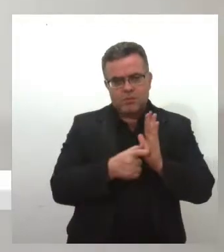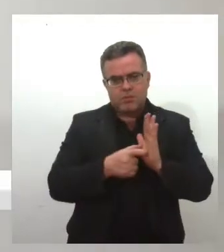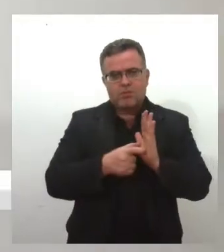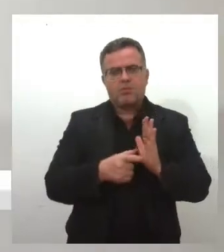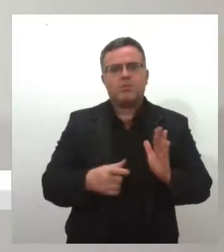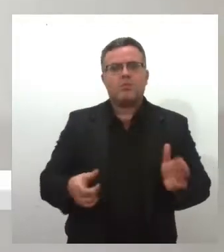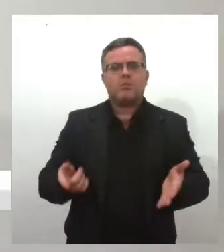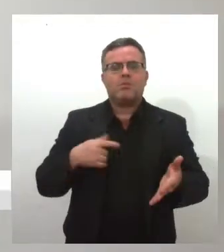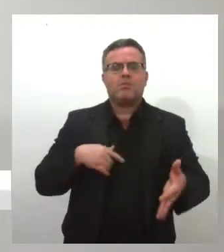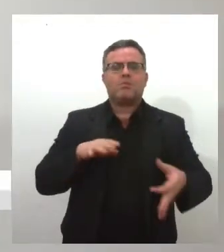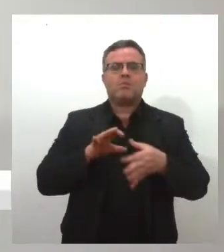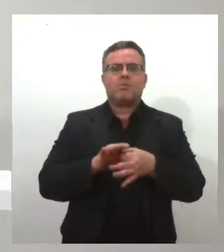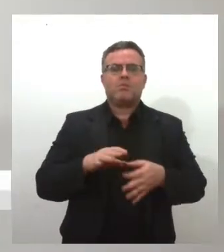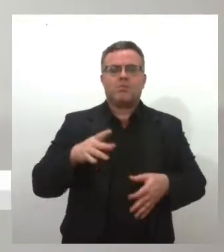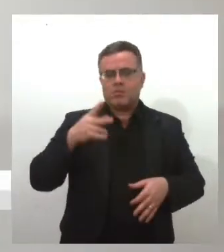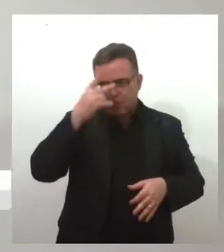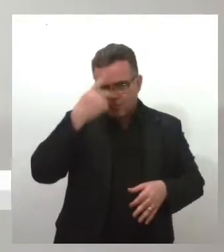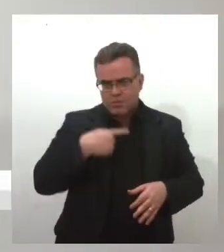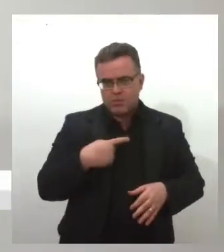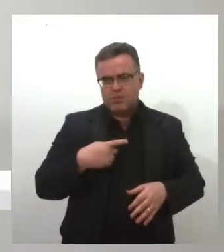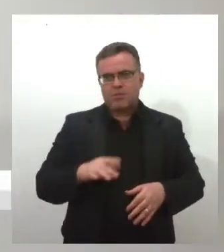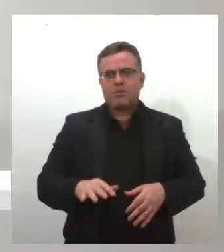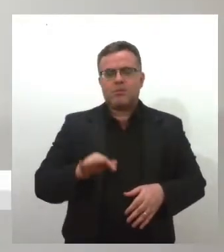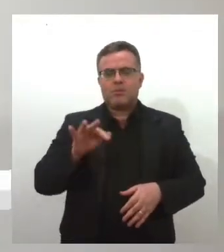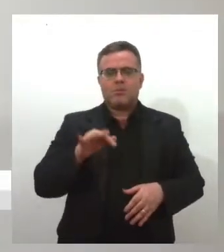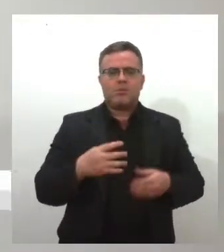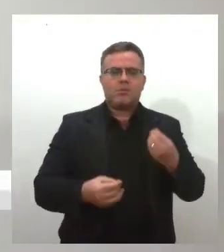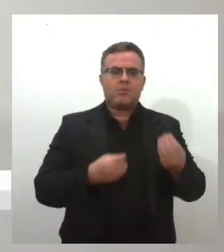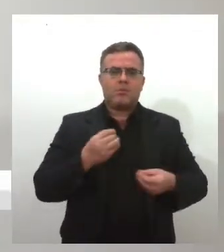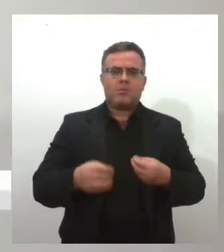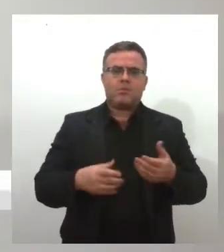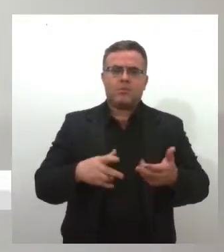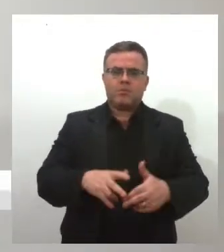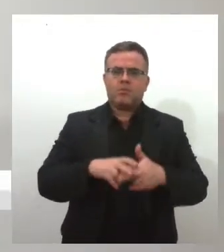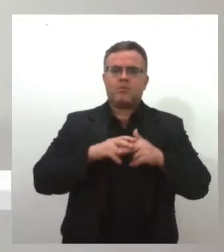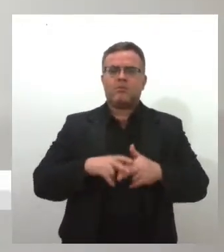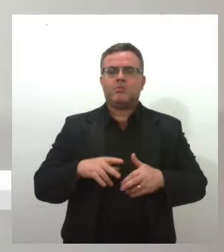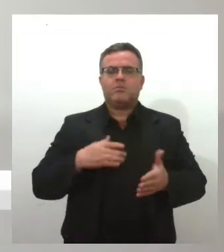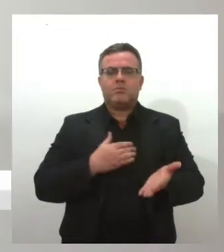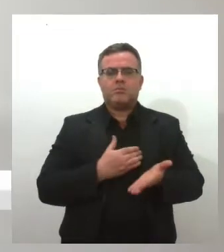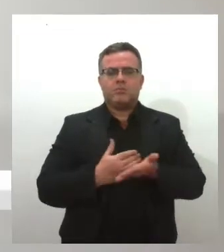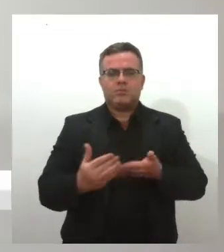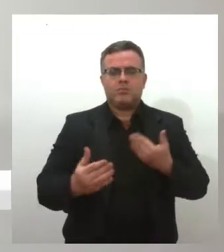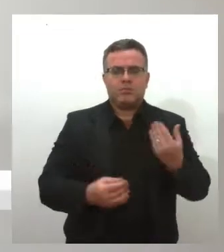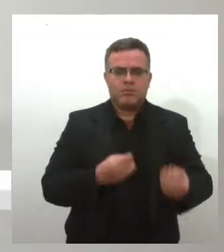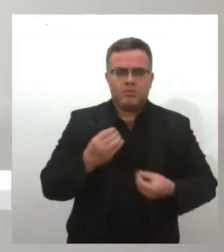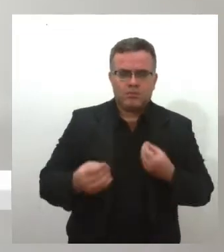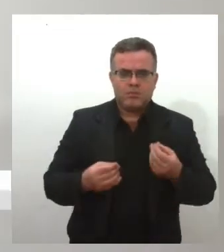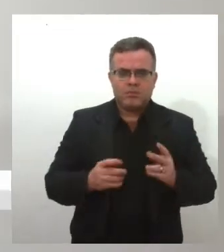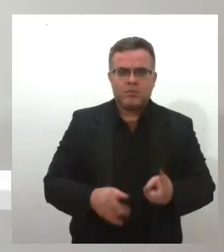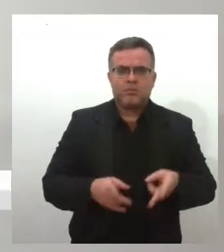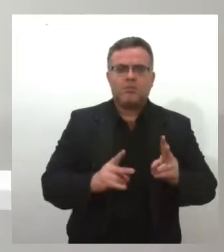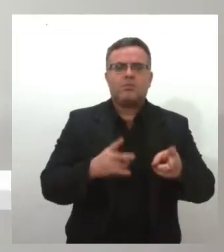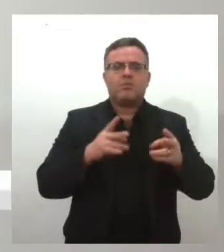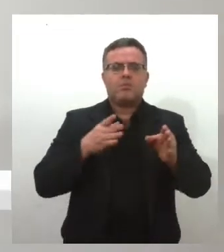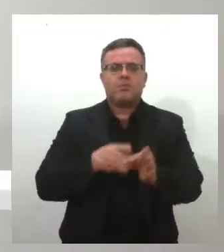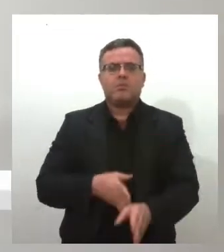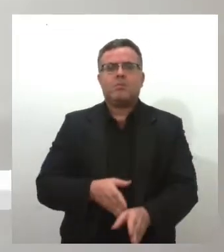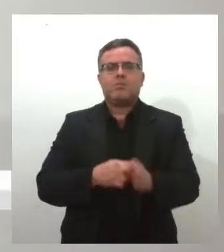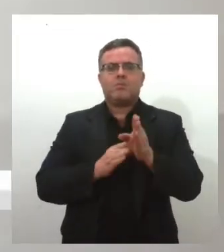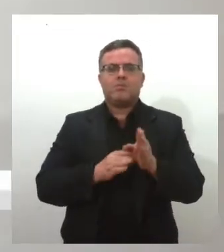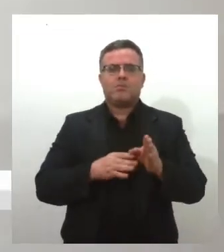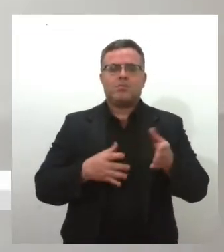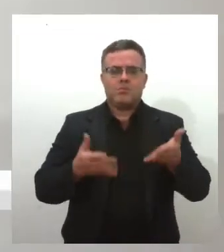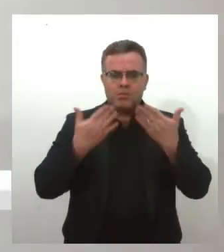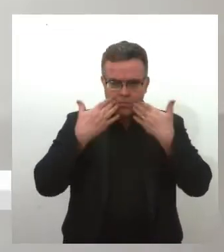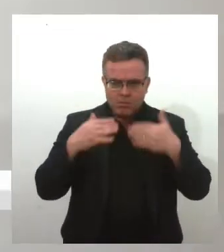eu estava observando de profissões para o futuro. Né? E foi assim que a gente começou essa jornada aí. E nada mais natural que